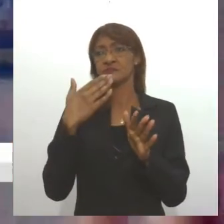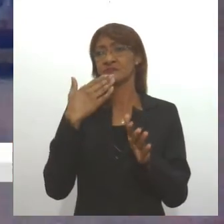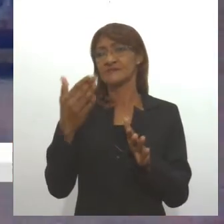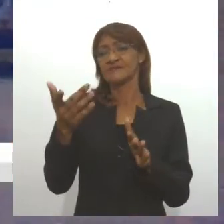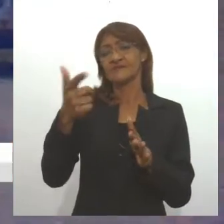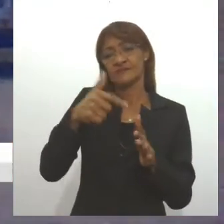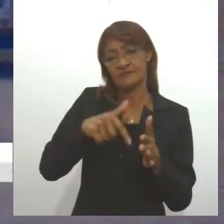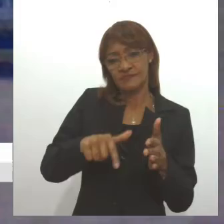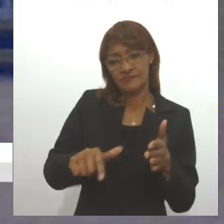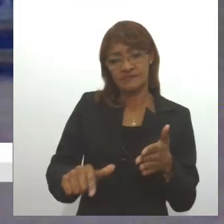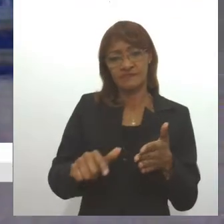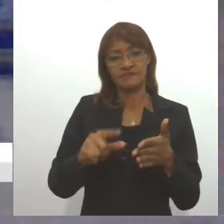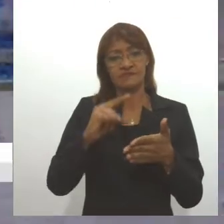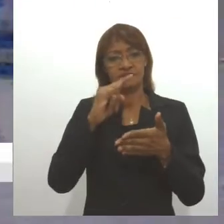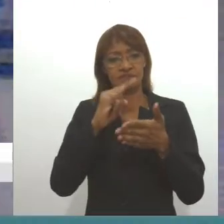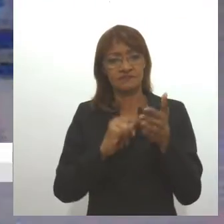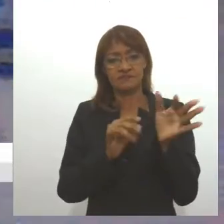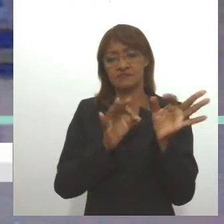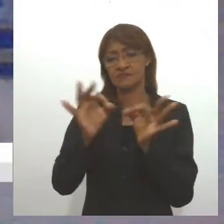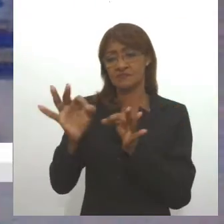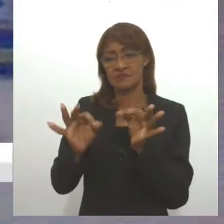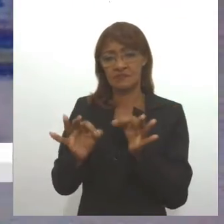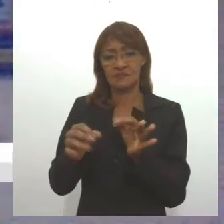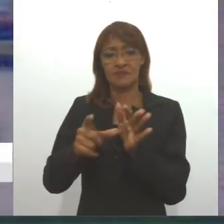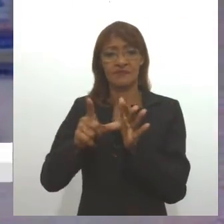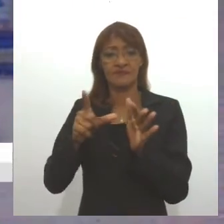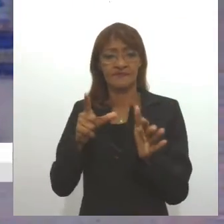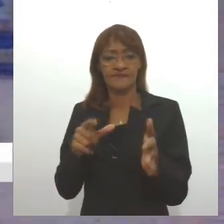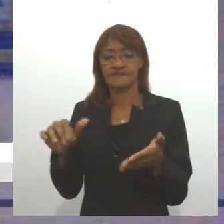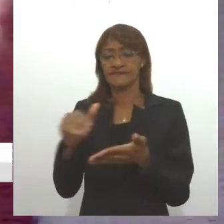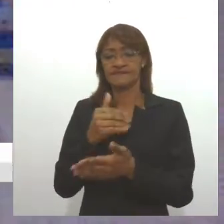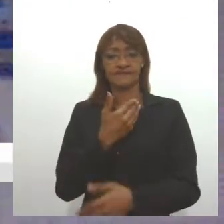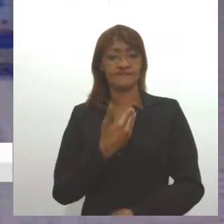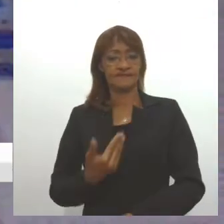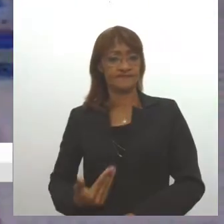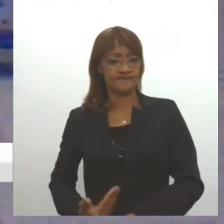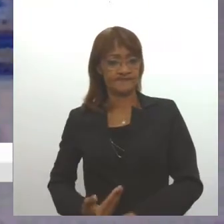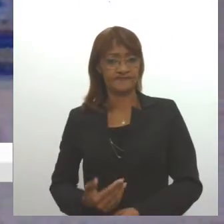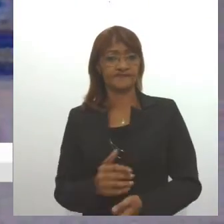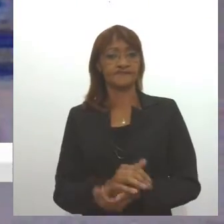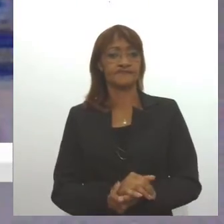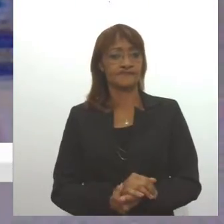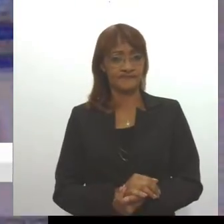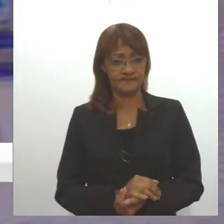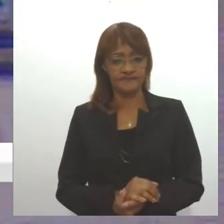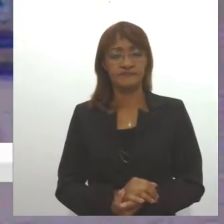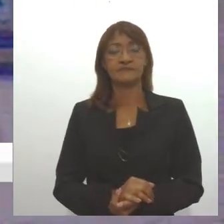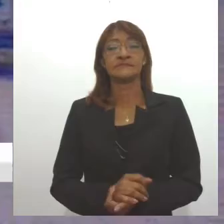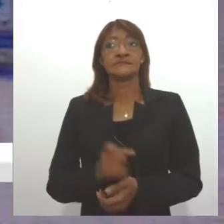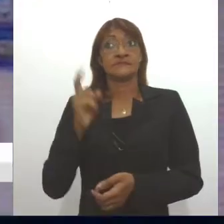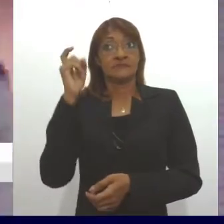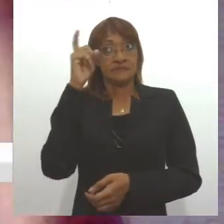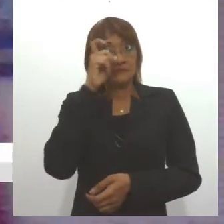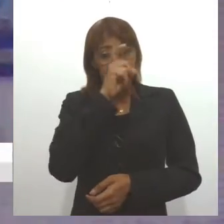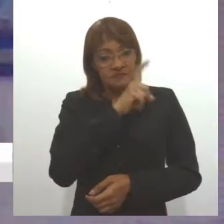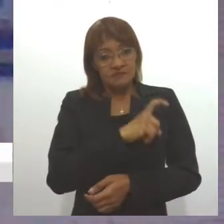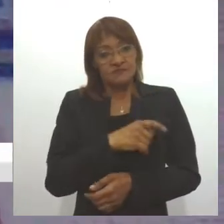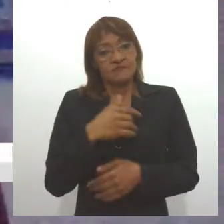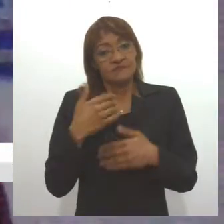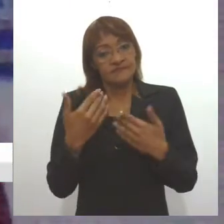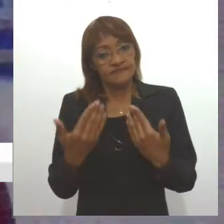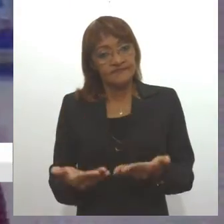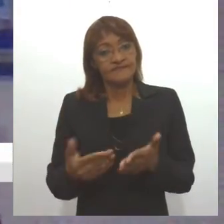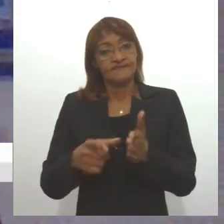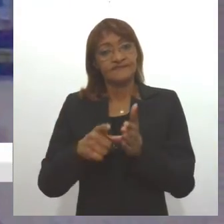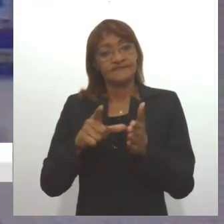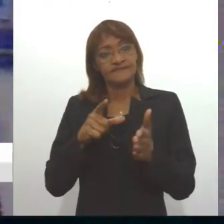da configuração que existia das secretarias de governo. Foi mais uma via crucis ainda para a gente concluir. Antes ainda